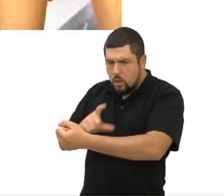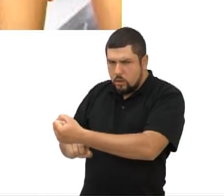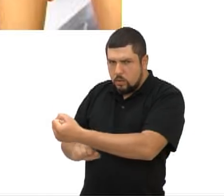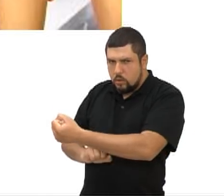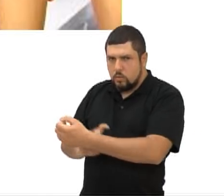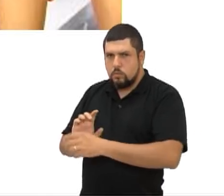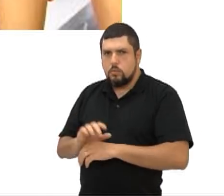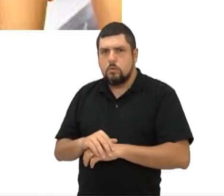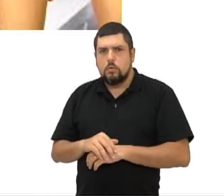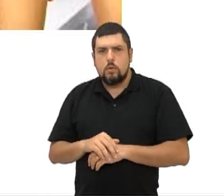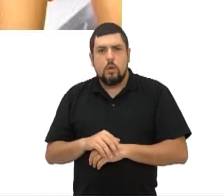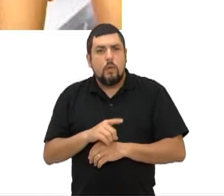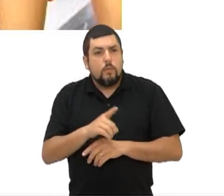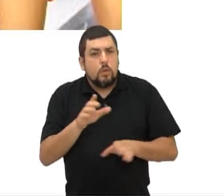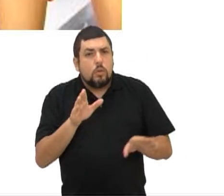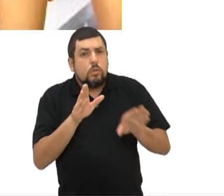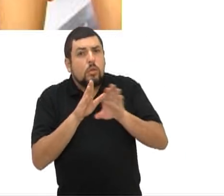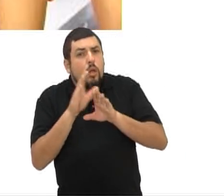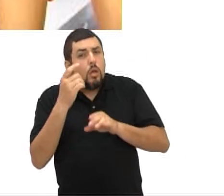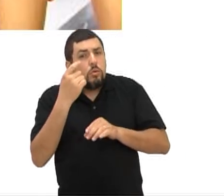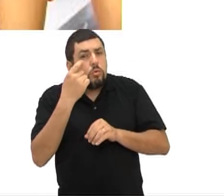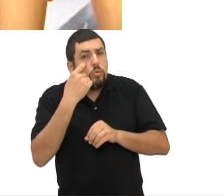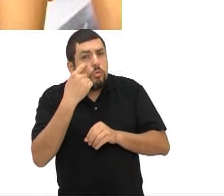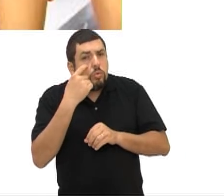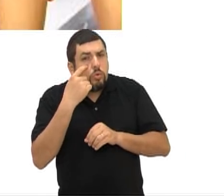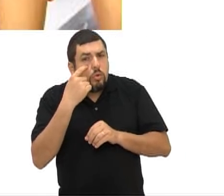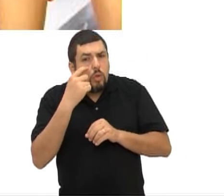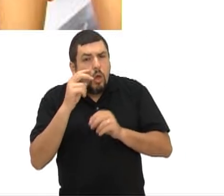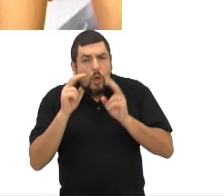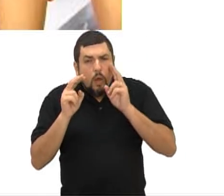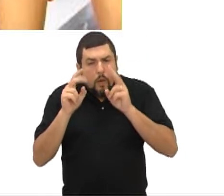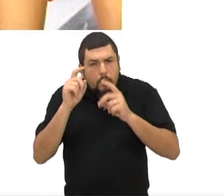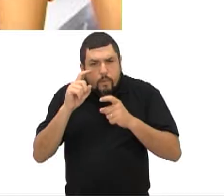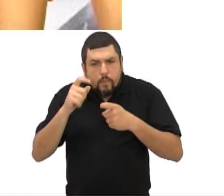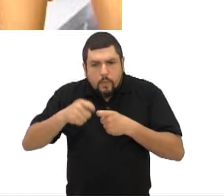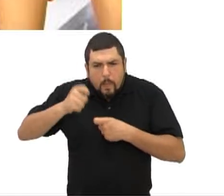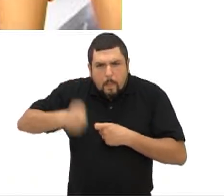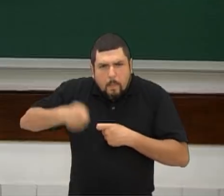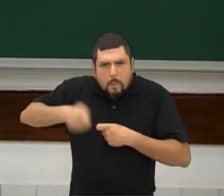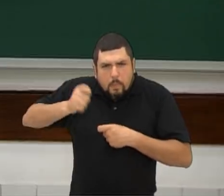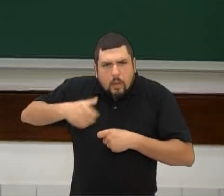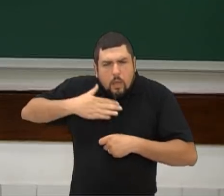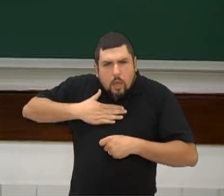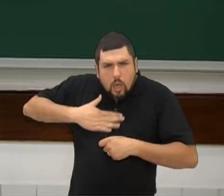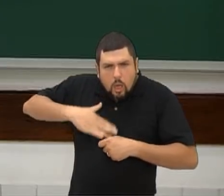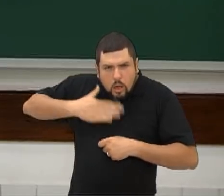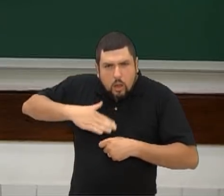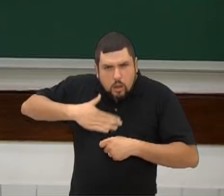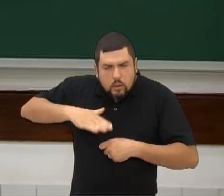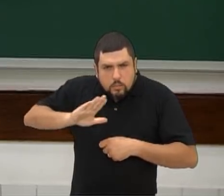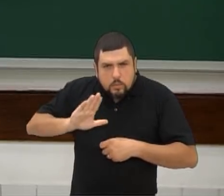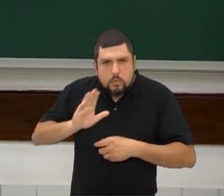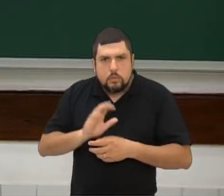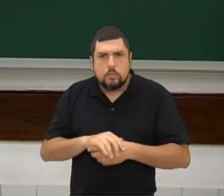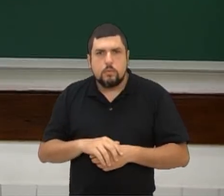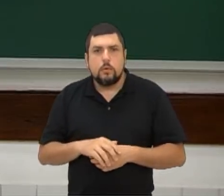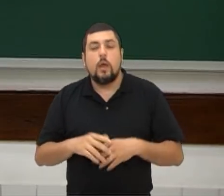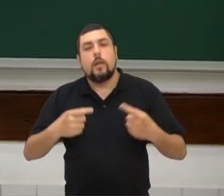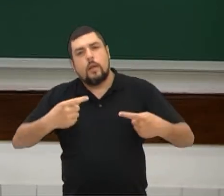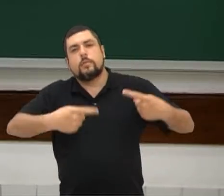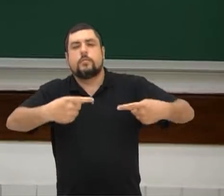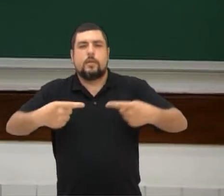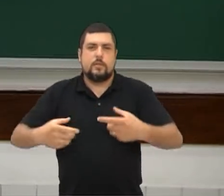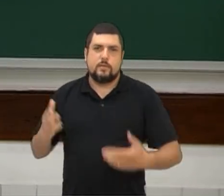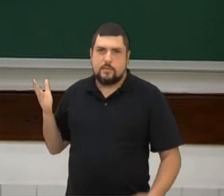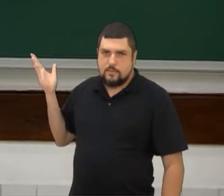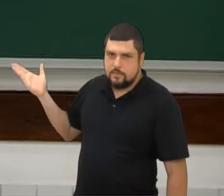Doutora, quando a senhora chegar nos olhos dela, dê bem devagarzinho com esse martelo. É assim que nós temos esse diálogo.